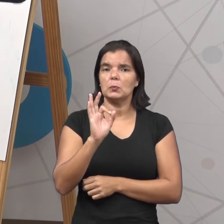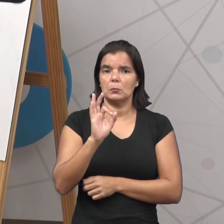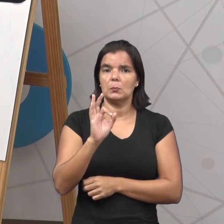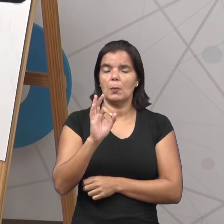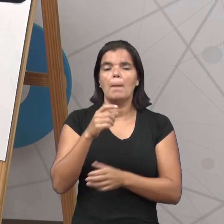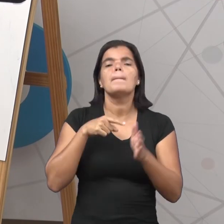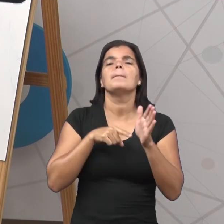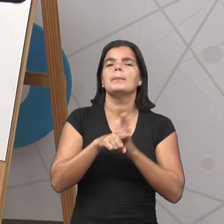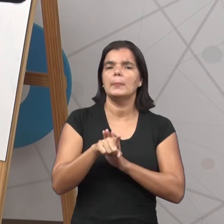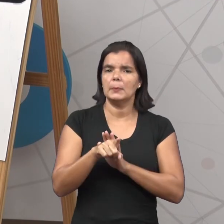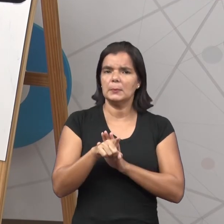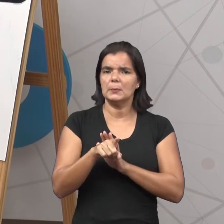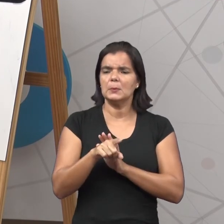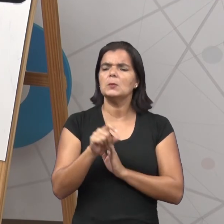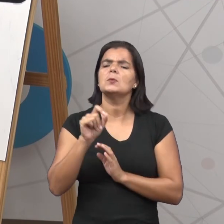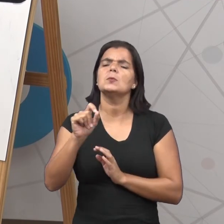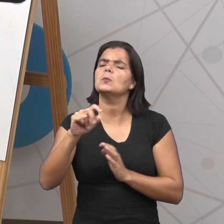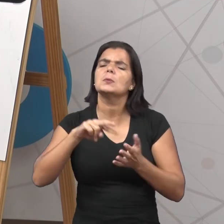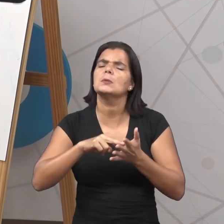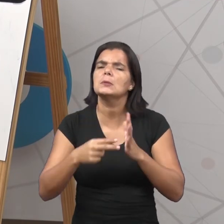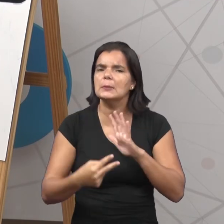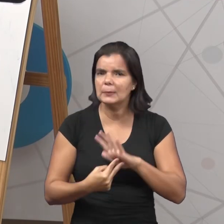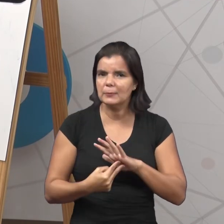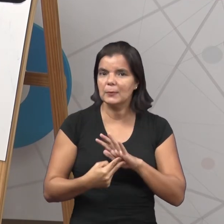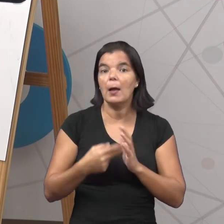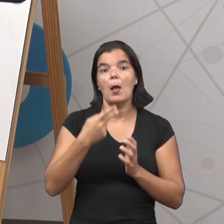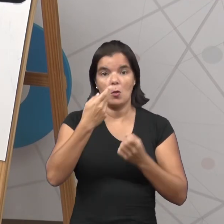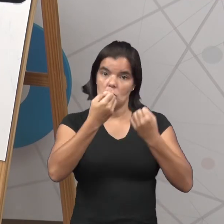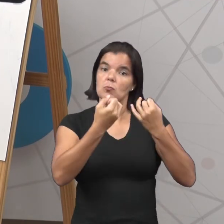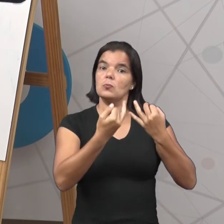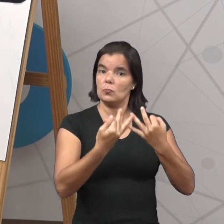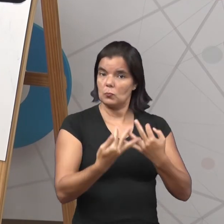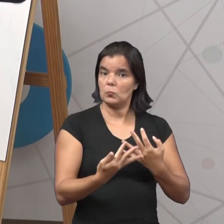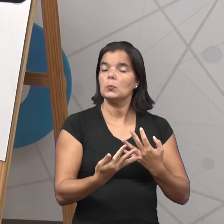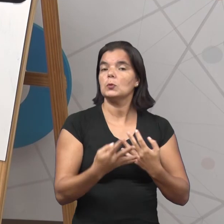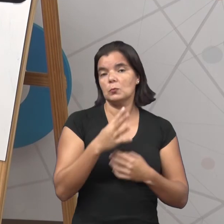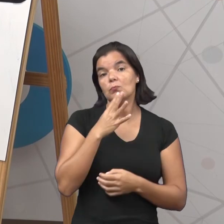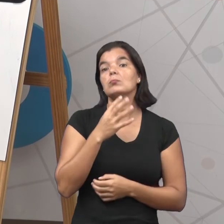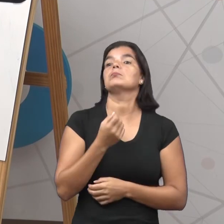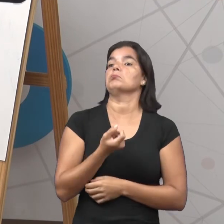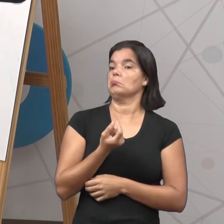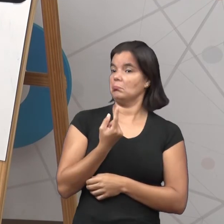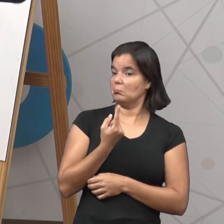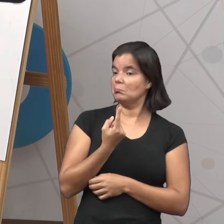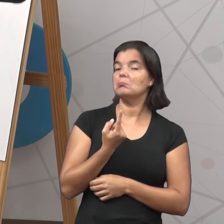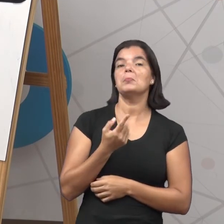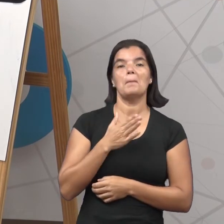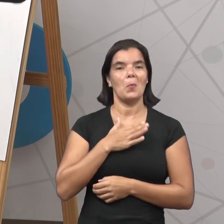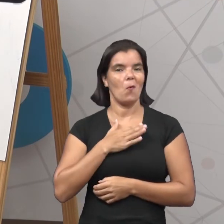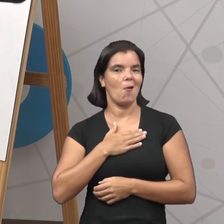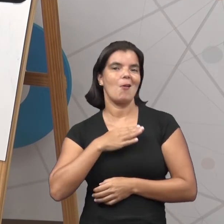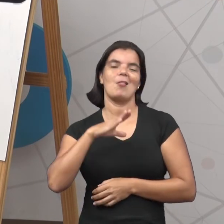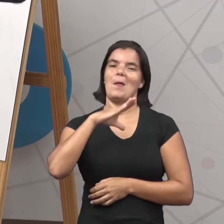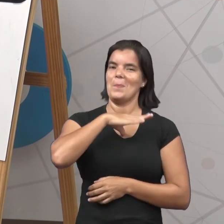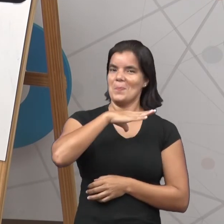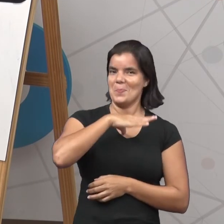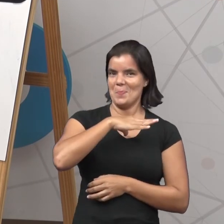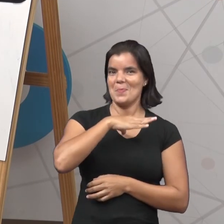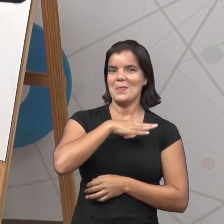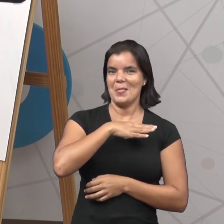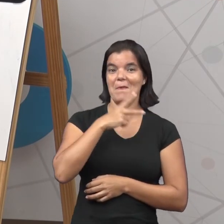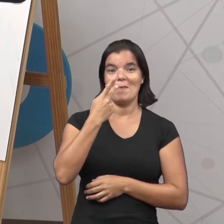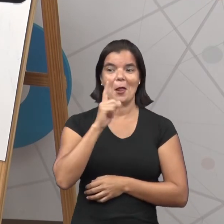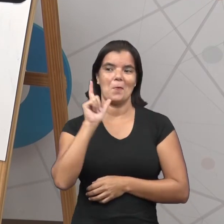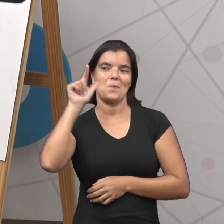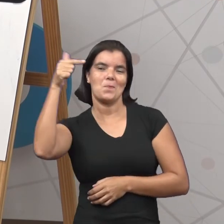tem que perguntar. Mas o que você está falando? E a pessoa pode te explicar e você conhece. É porque lá na minha cidade eu sou acostumado com